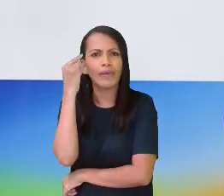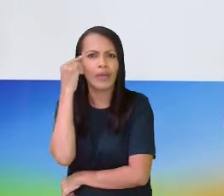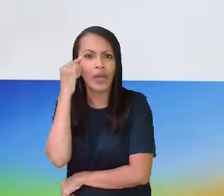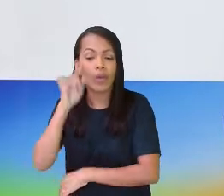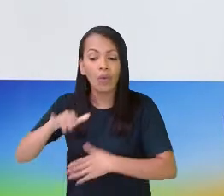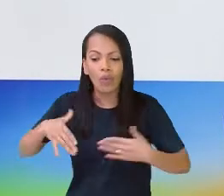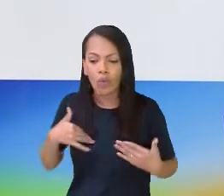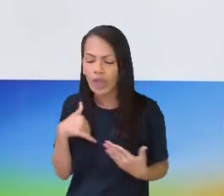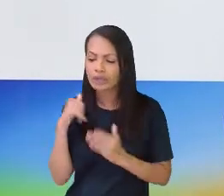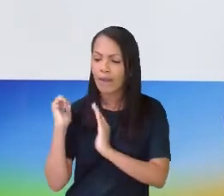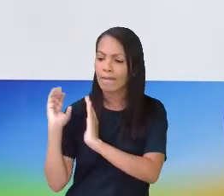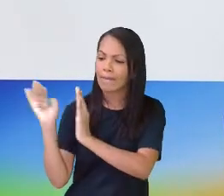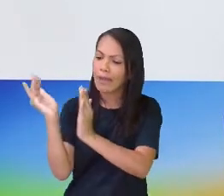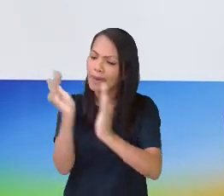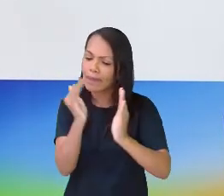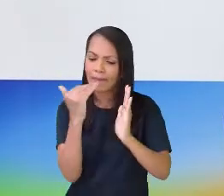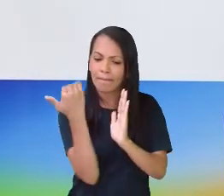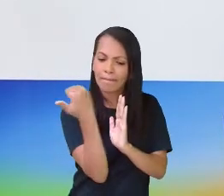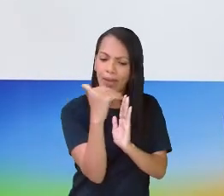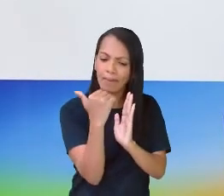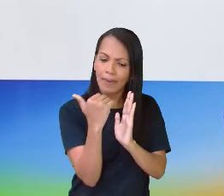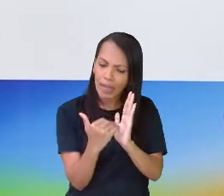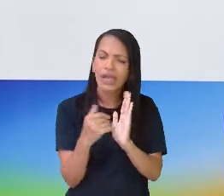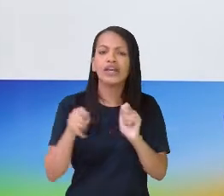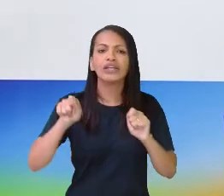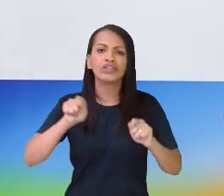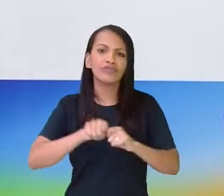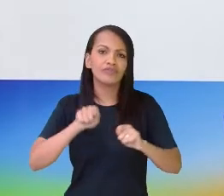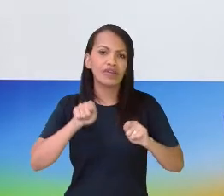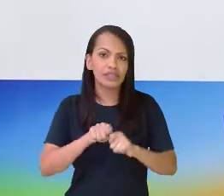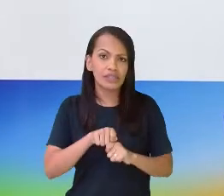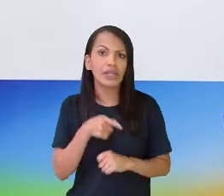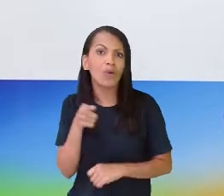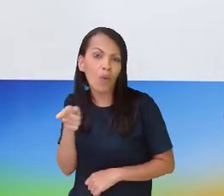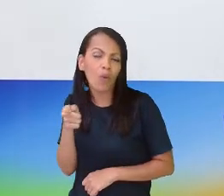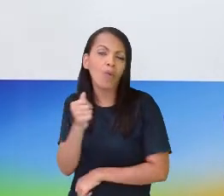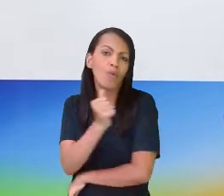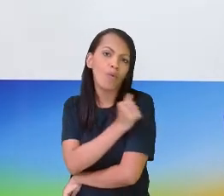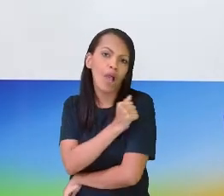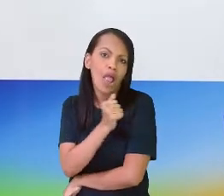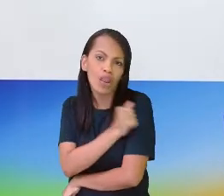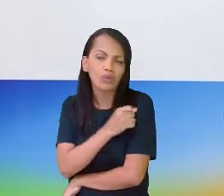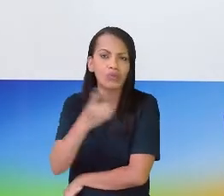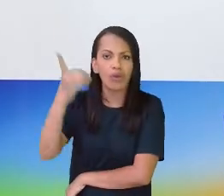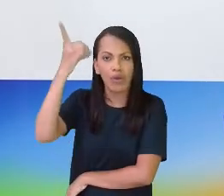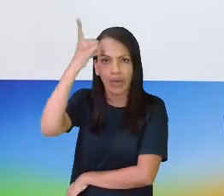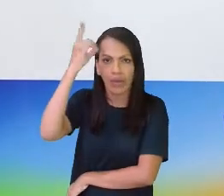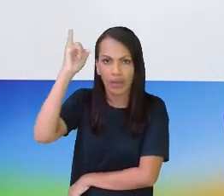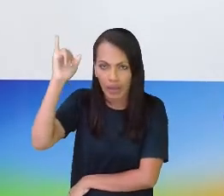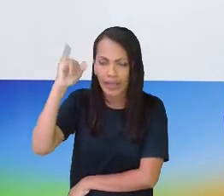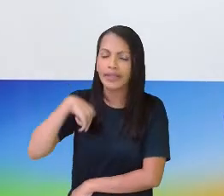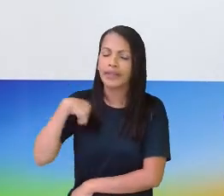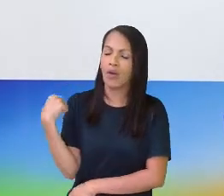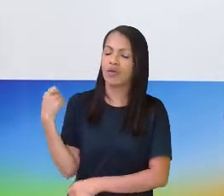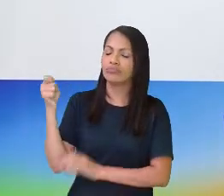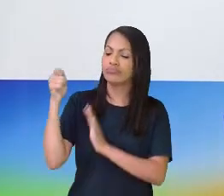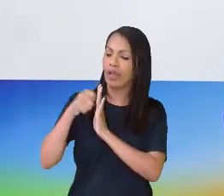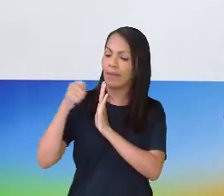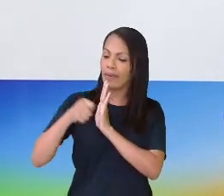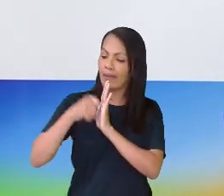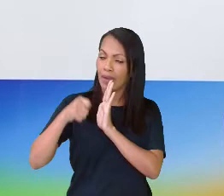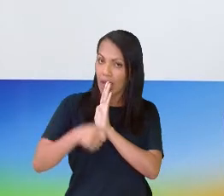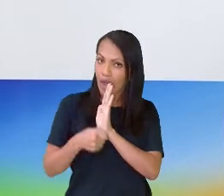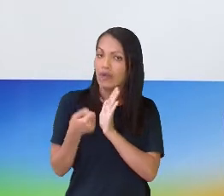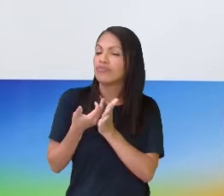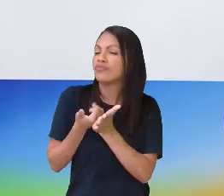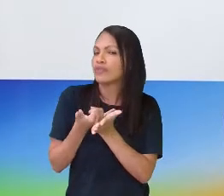gente montou o plano de ação, né, a partir do plano educacional individualizado que a gente construiu para ele lá no